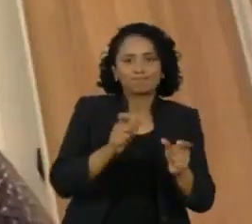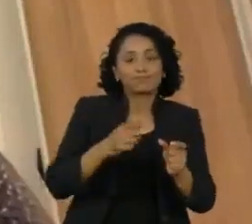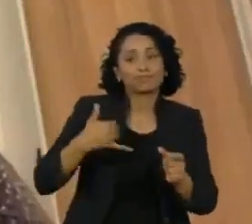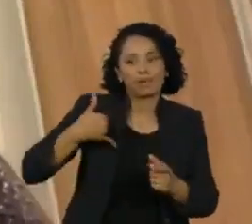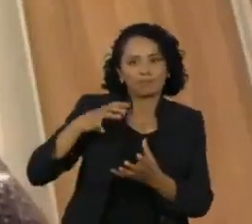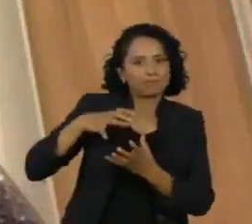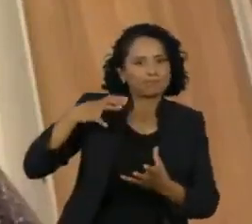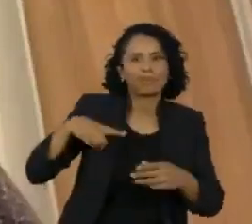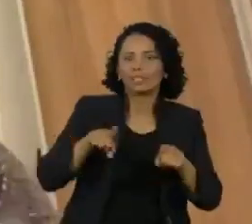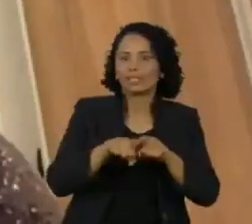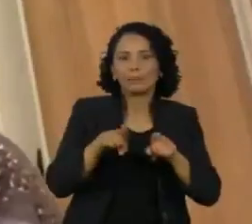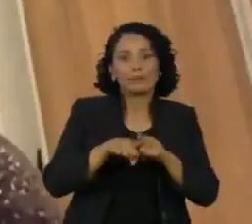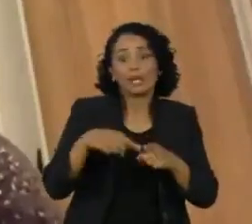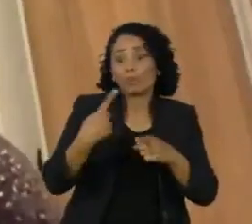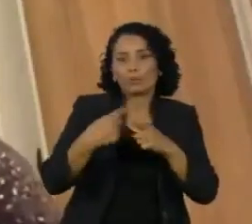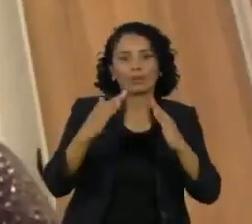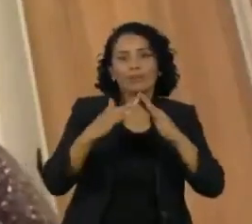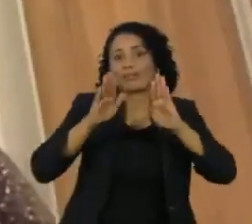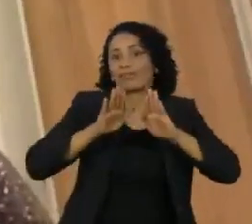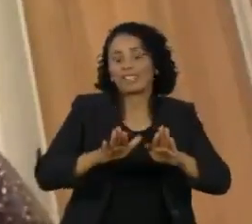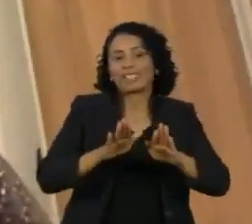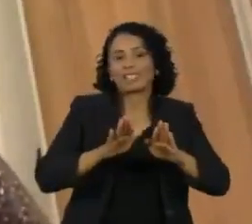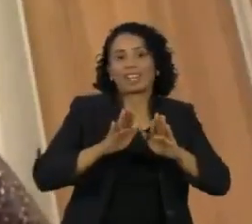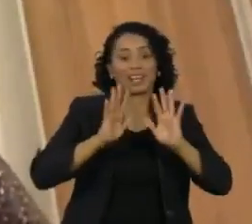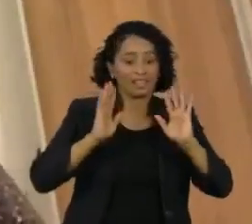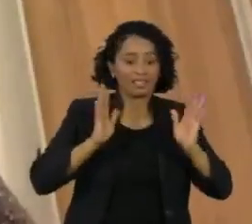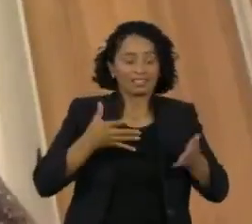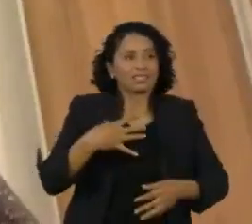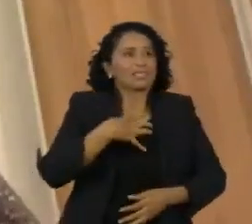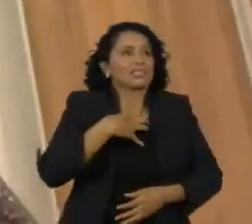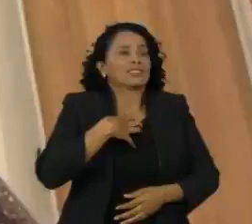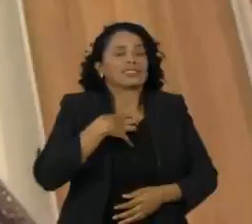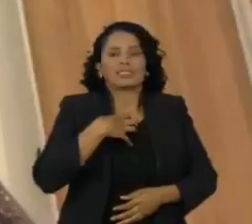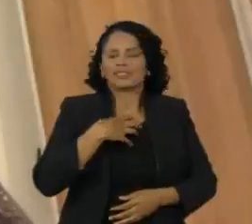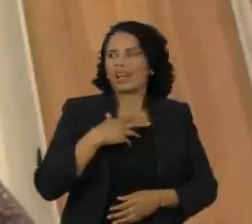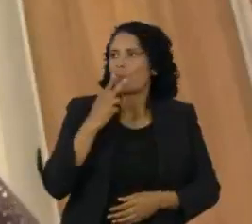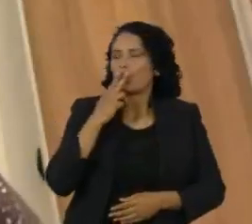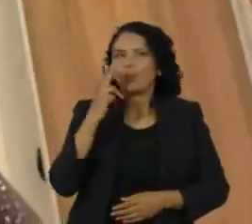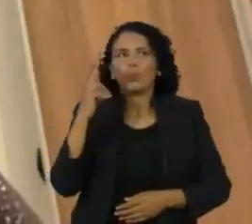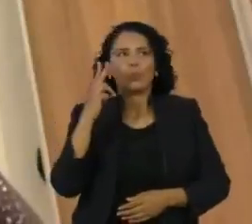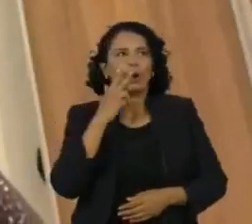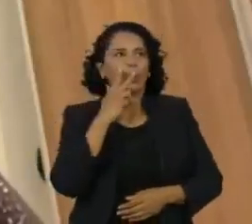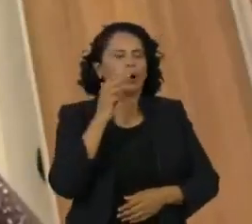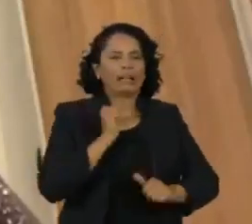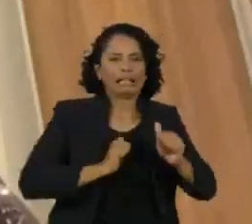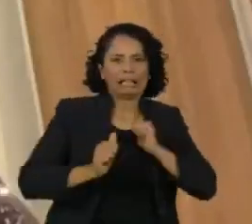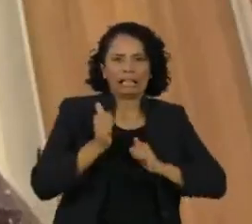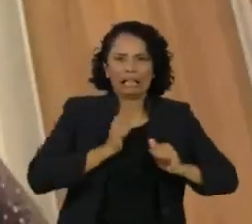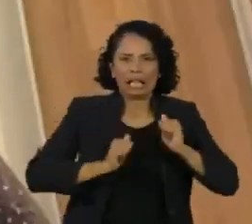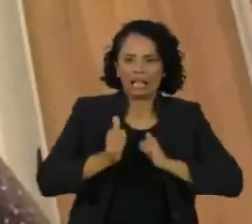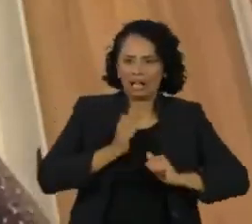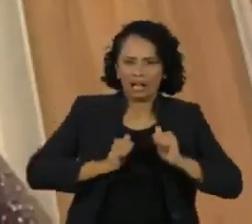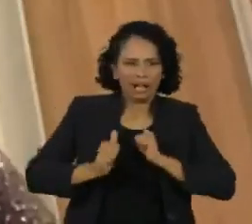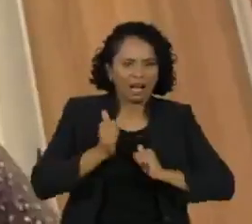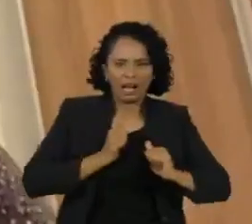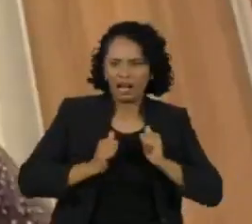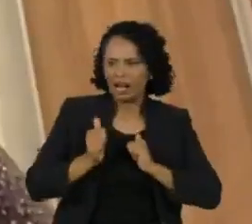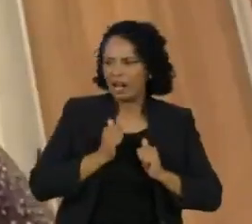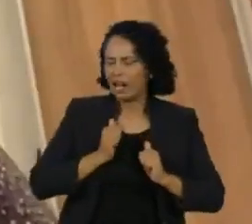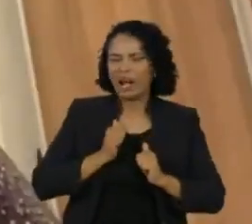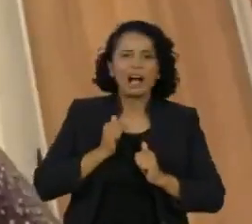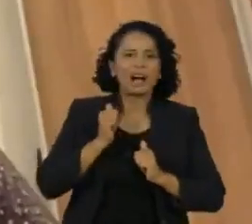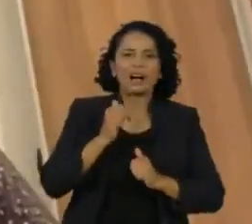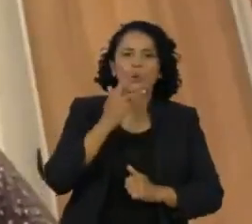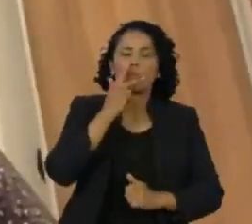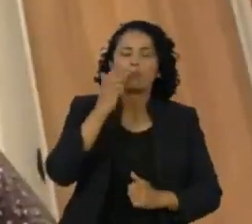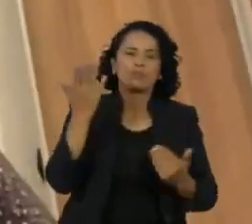presas em casa, a questão da ansiedade, de não ter aí uma válvula de escape, né, para o que a gente está vivendo, que realmente é uma